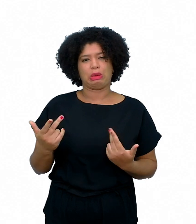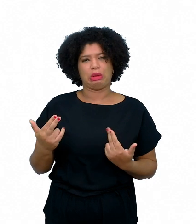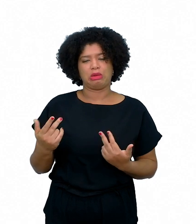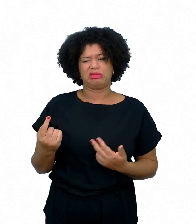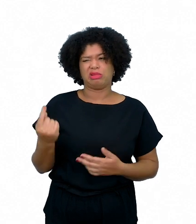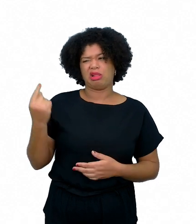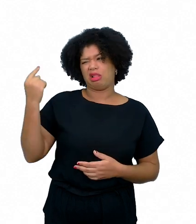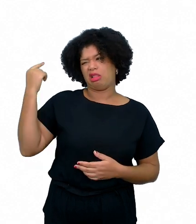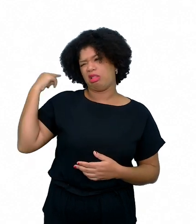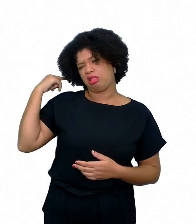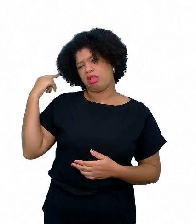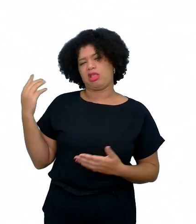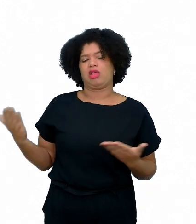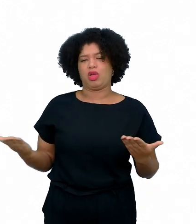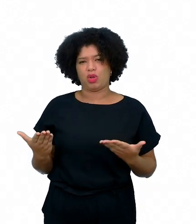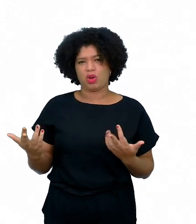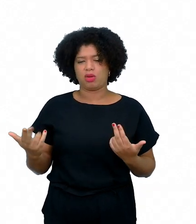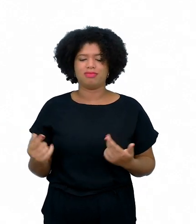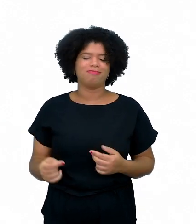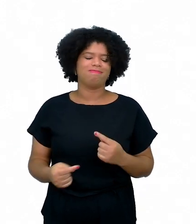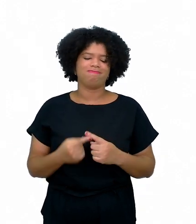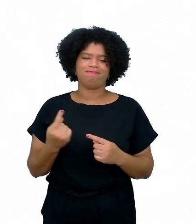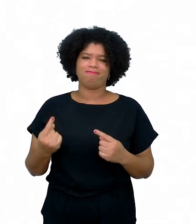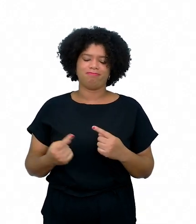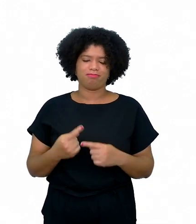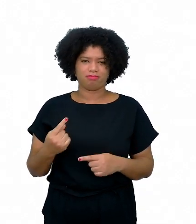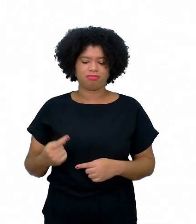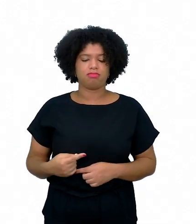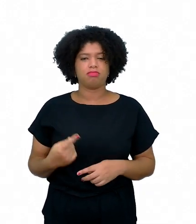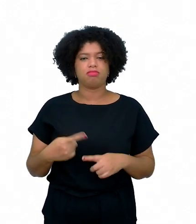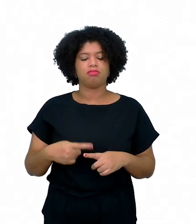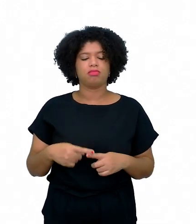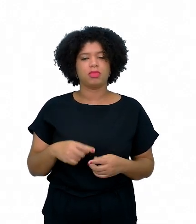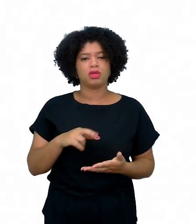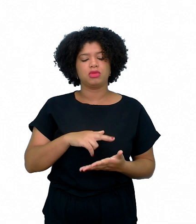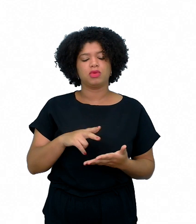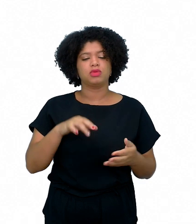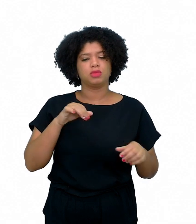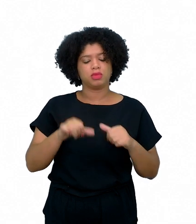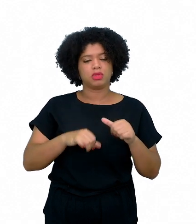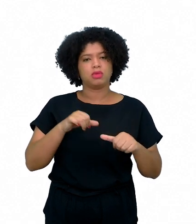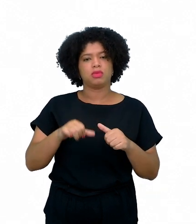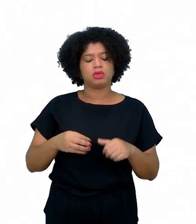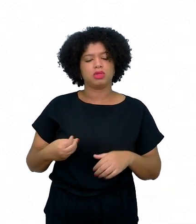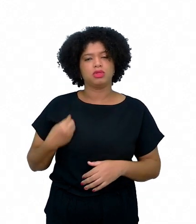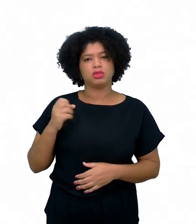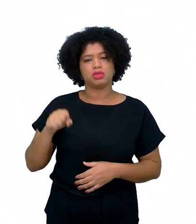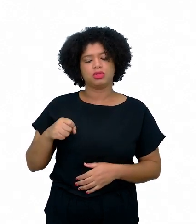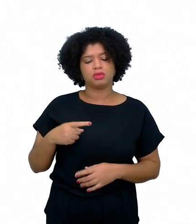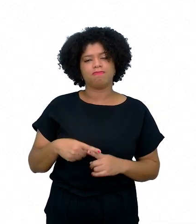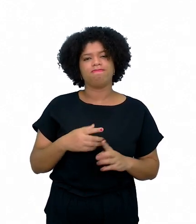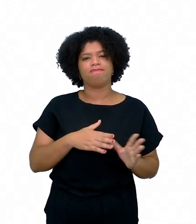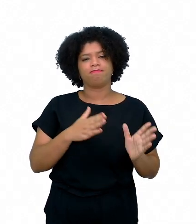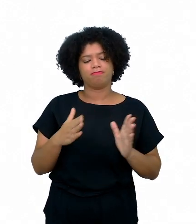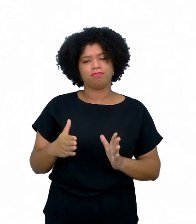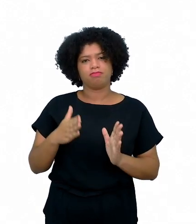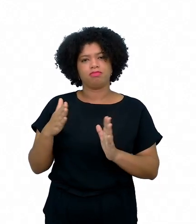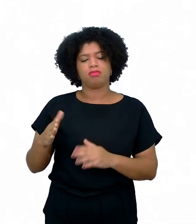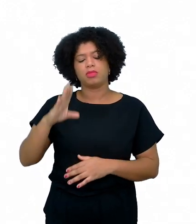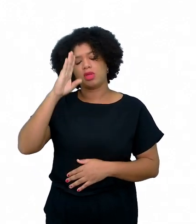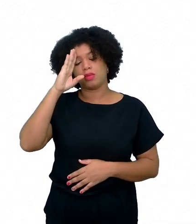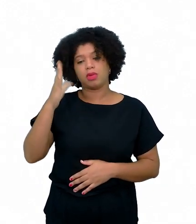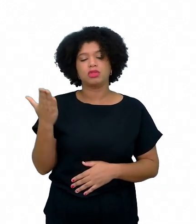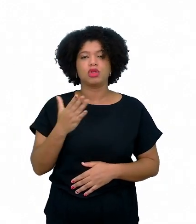As coisas elas foram mudando através de todo o tempo, né? Que nós passamos, né? Principalmente